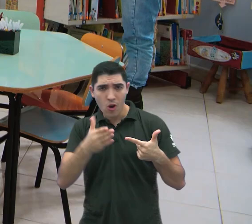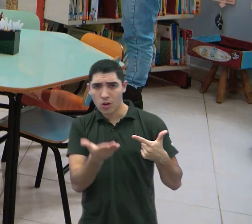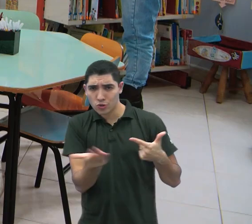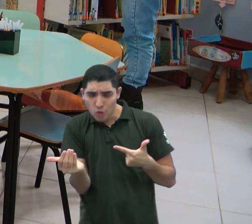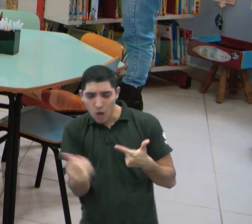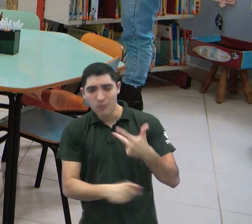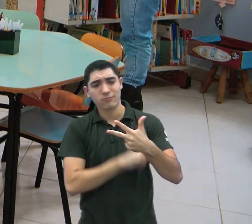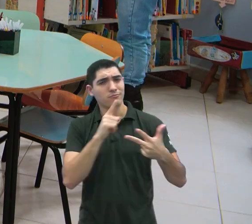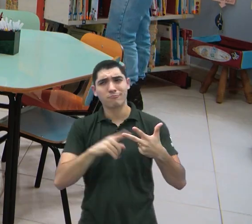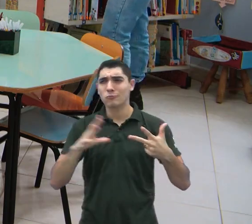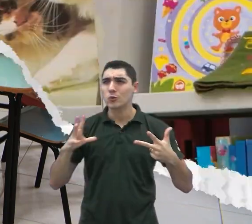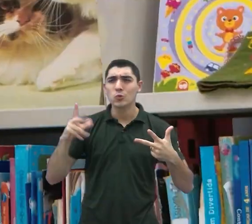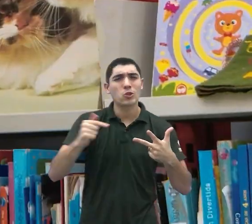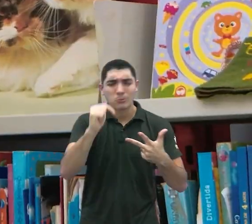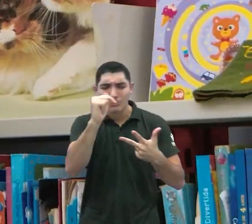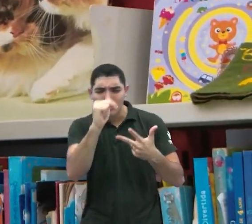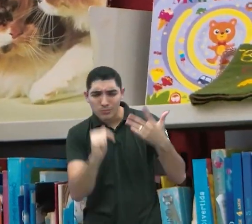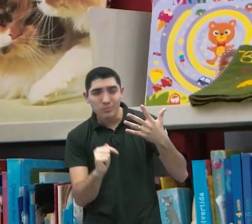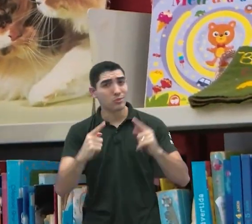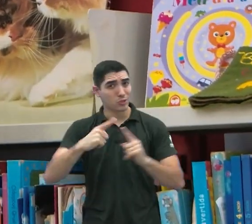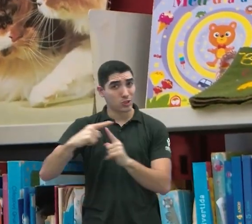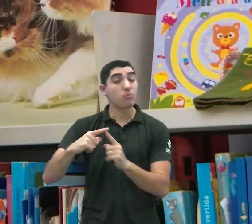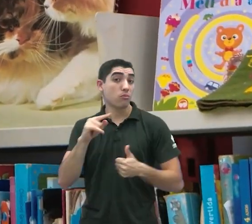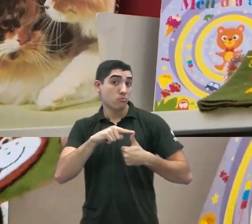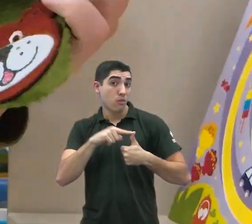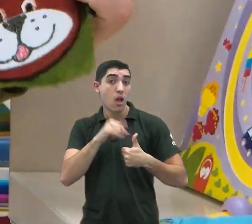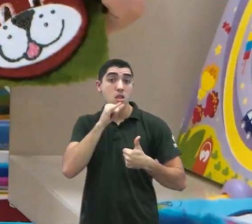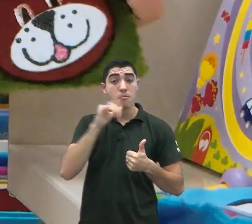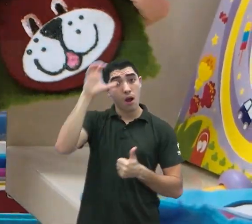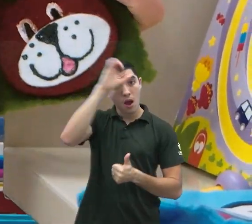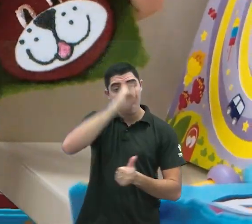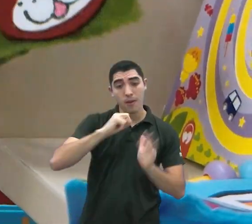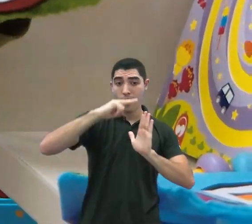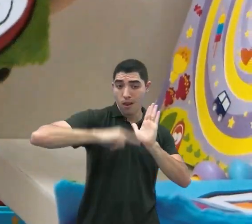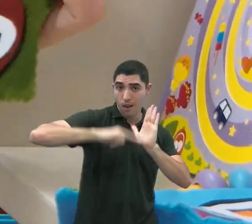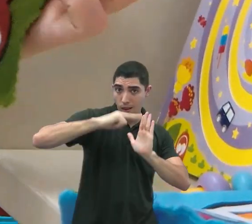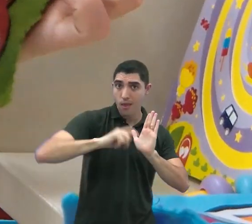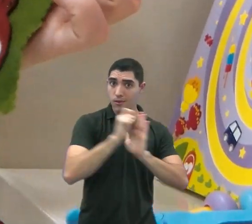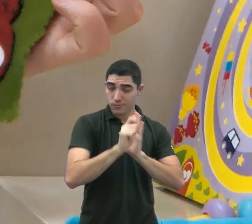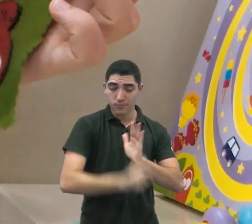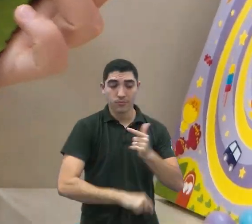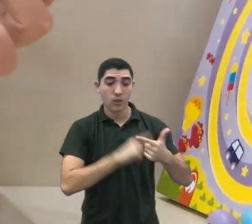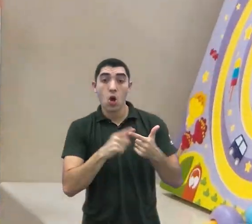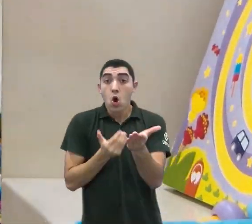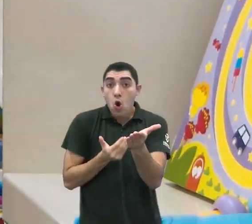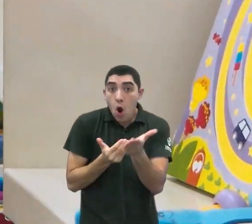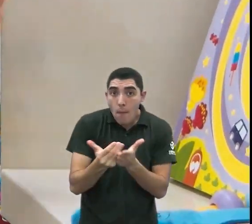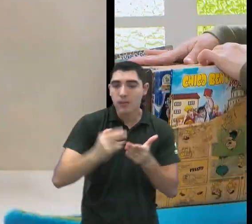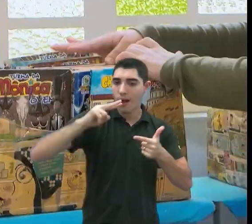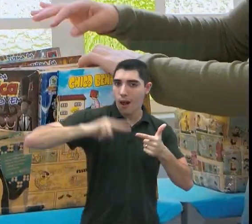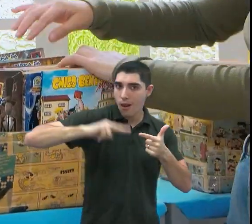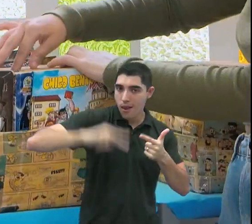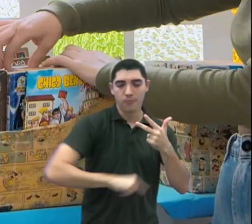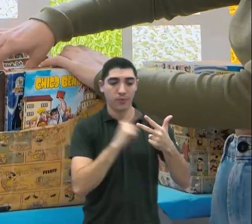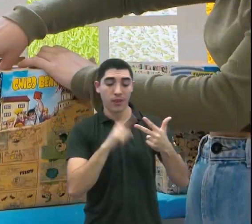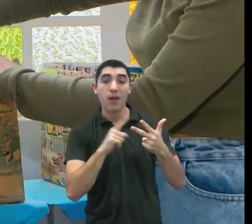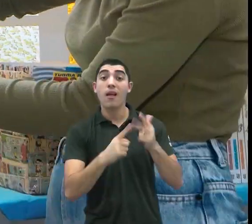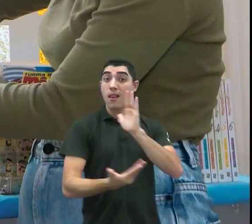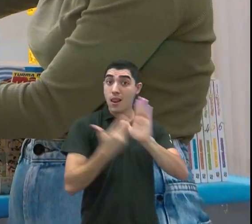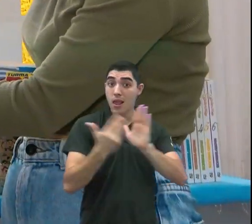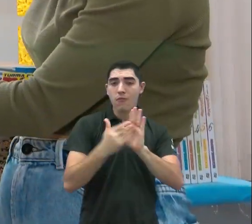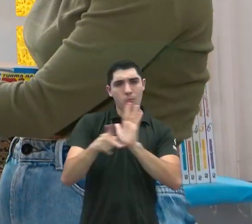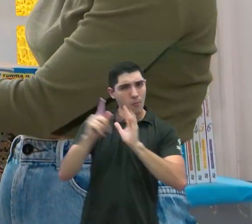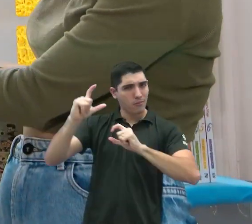gêneros e para todos os gostos. Tem desde livros para alfabetização e introdução à leitura, até